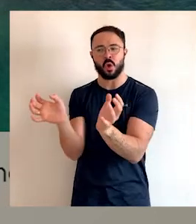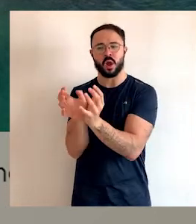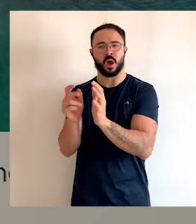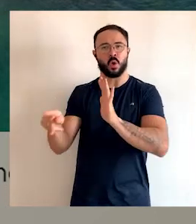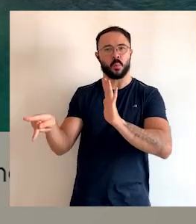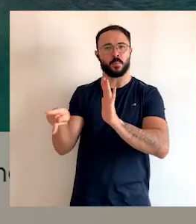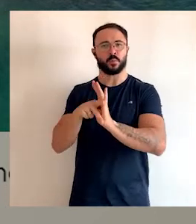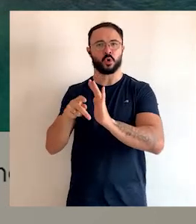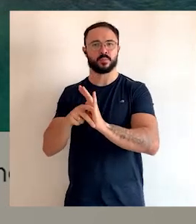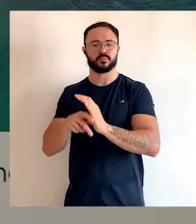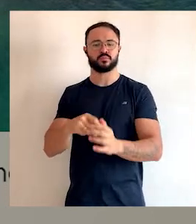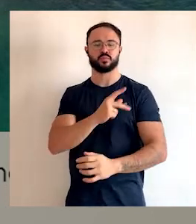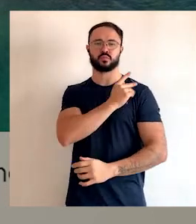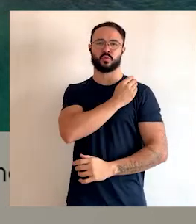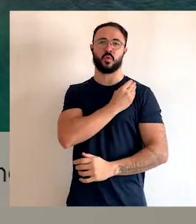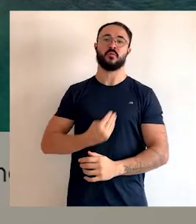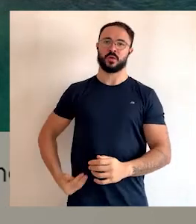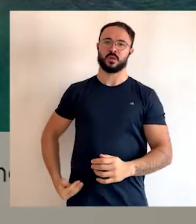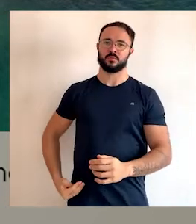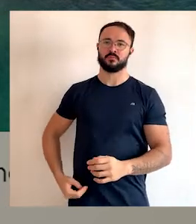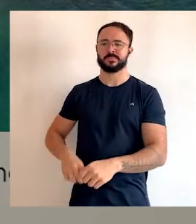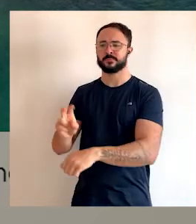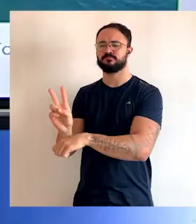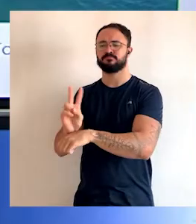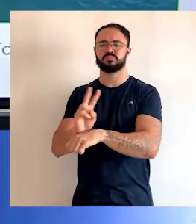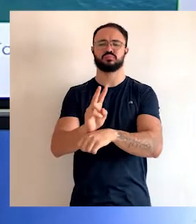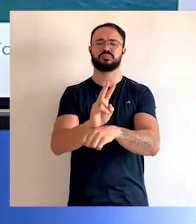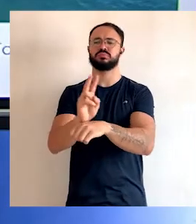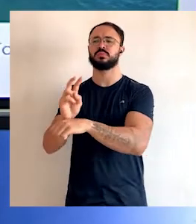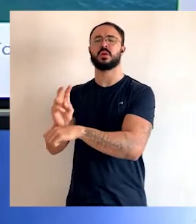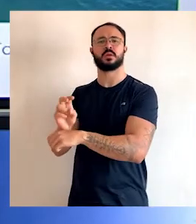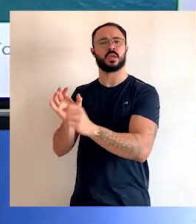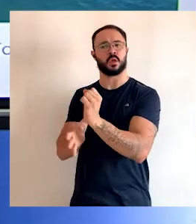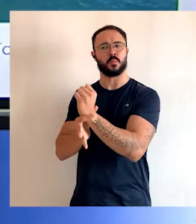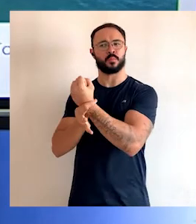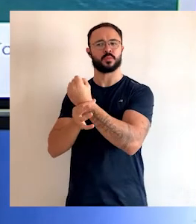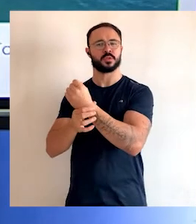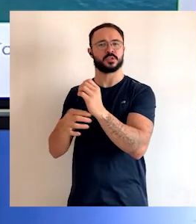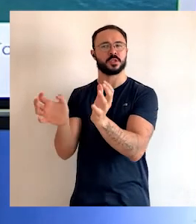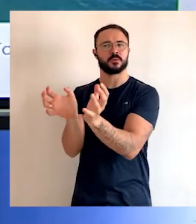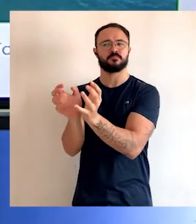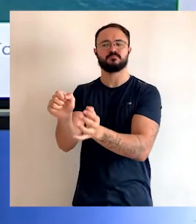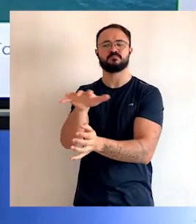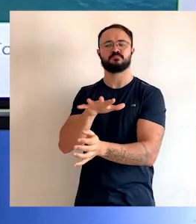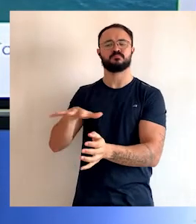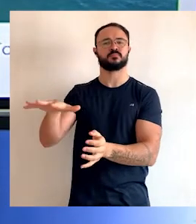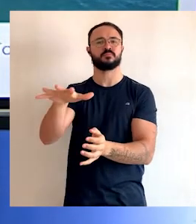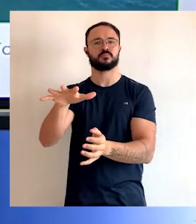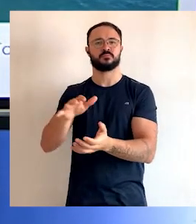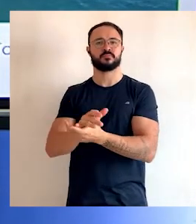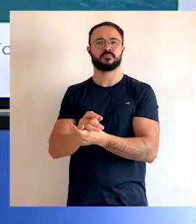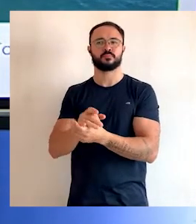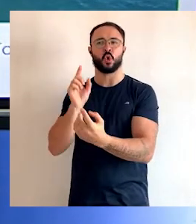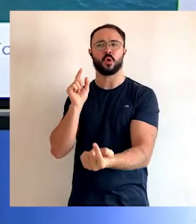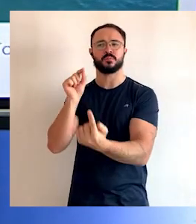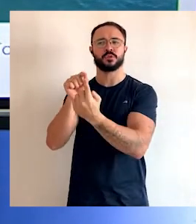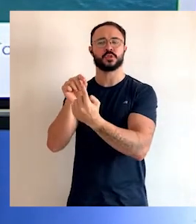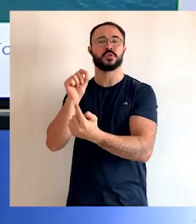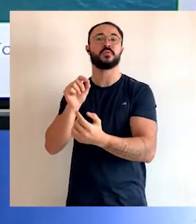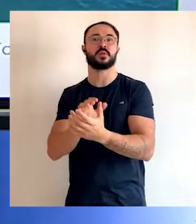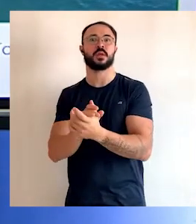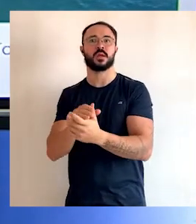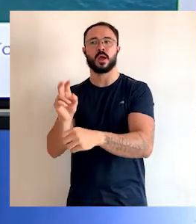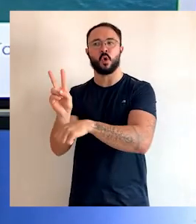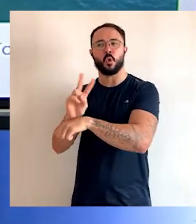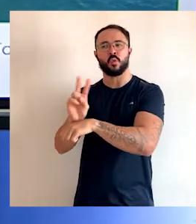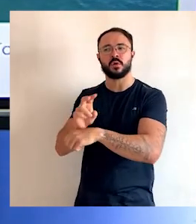o poder público municipal, estadual e federal. Essas áreas elas têm o principal objetivo a conservação, como o próprio nome já